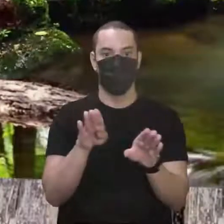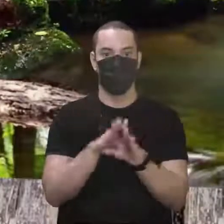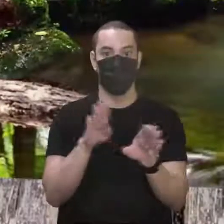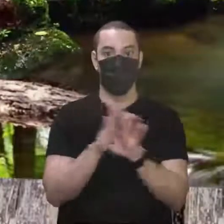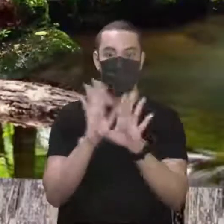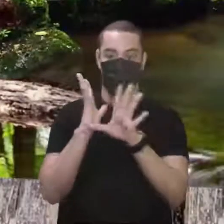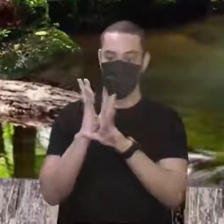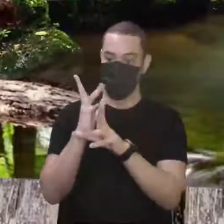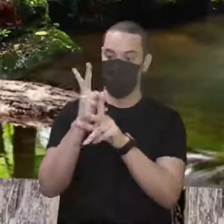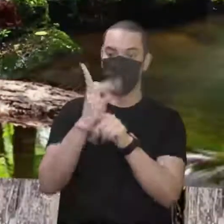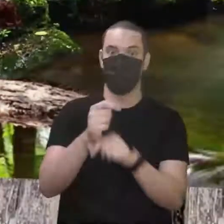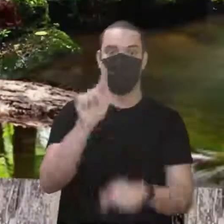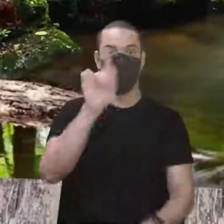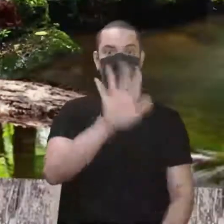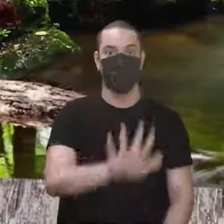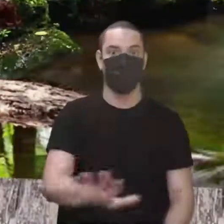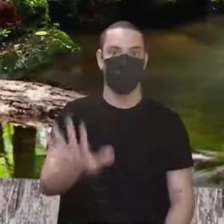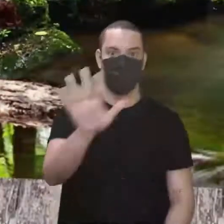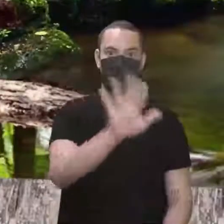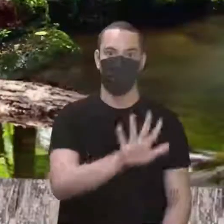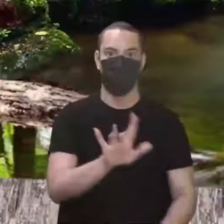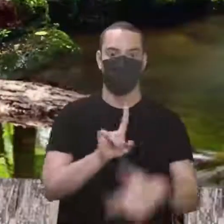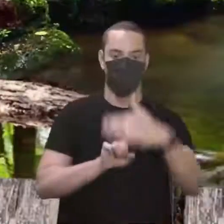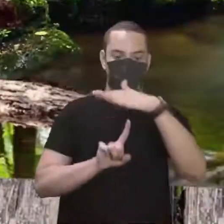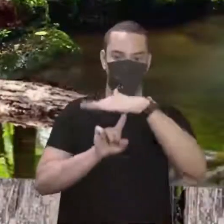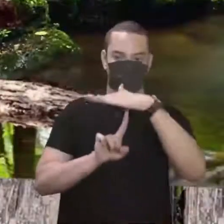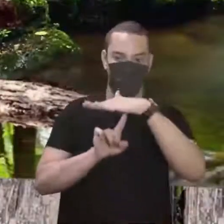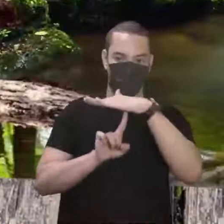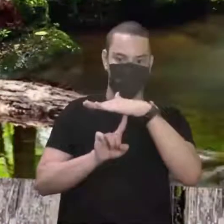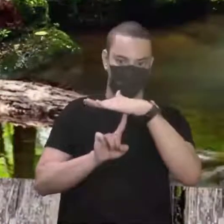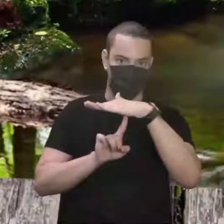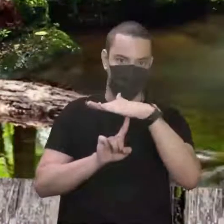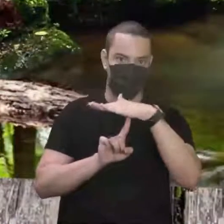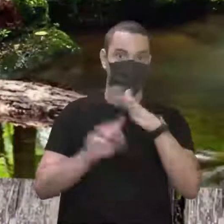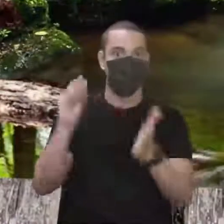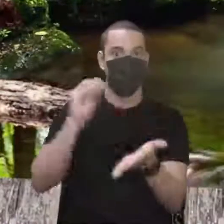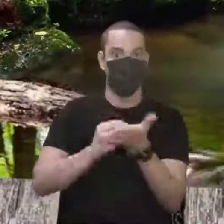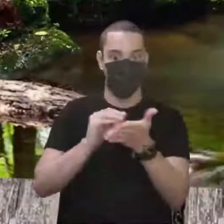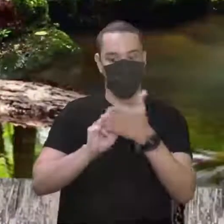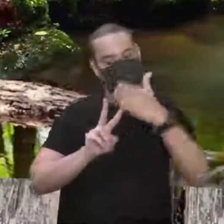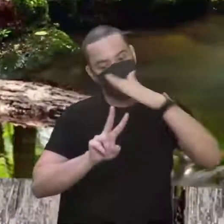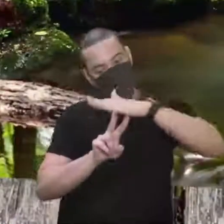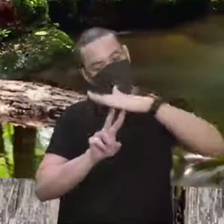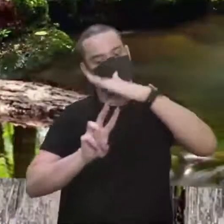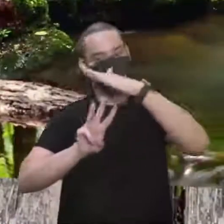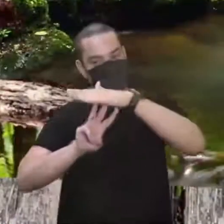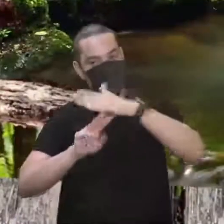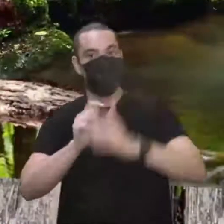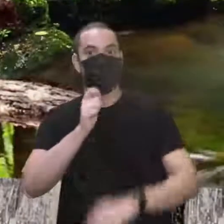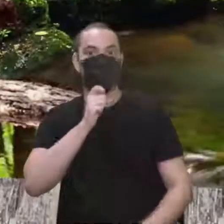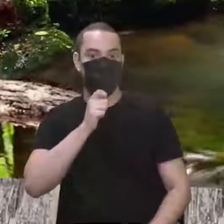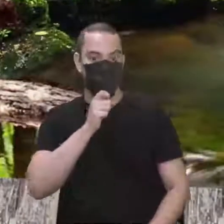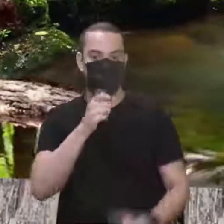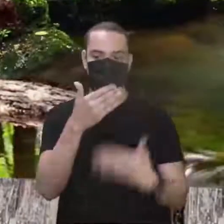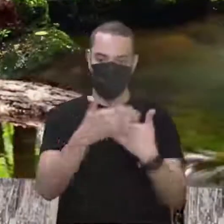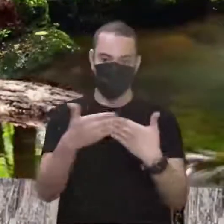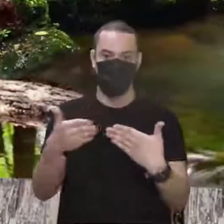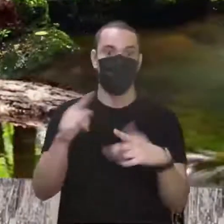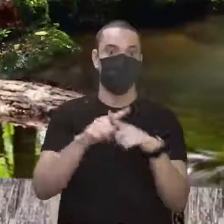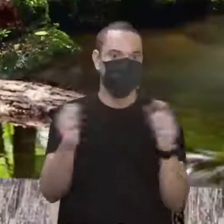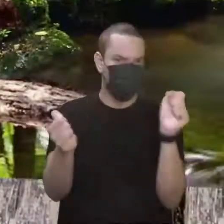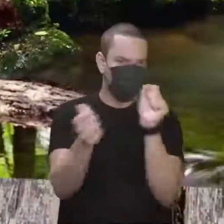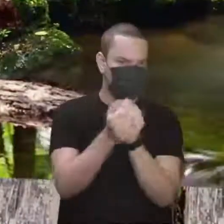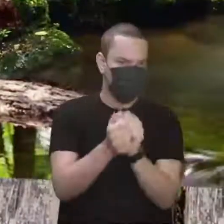revisão geral da unidade 1. Faltam 2 unidades ainda para a gente trabalhar, galera. Tamo junto,